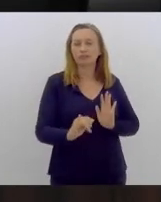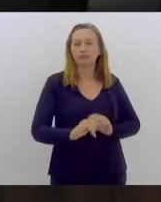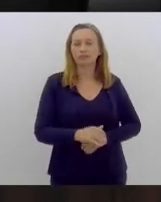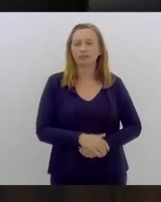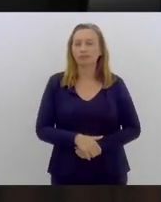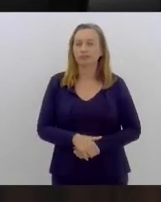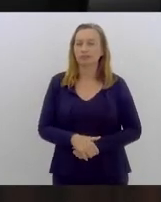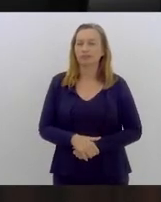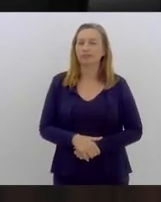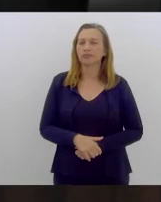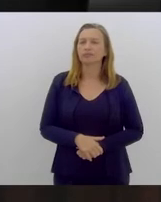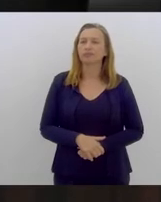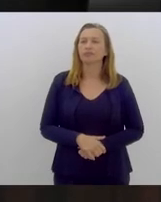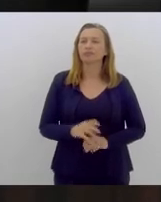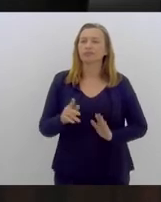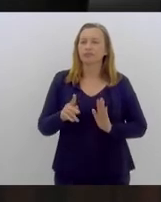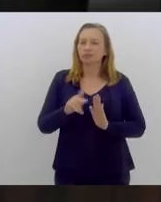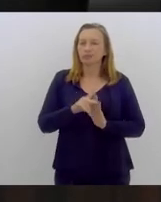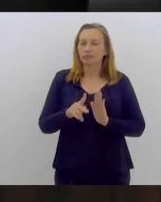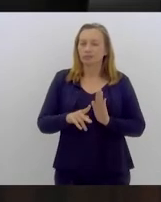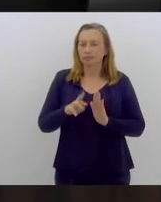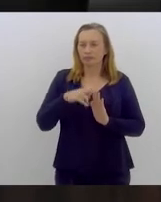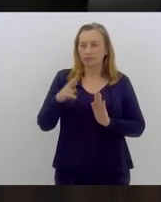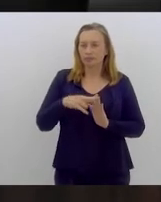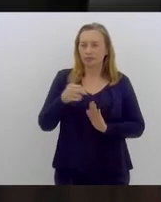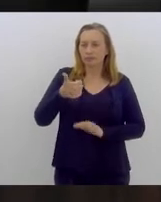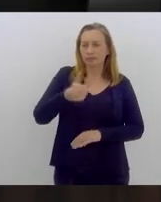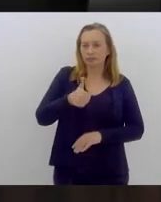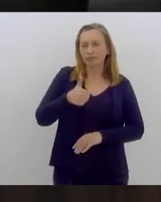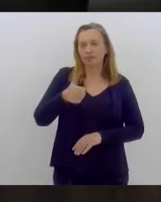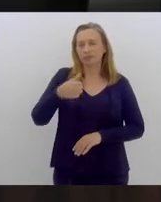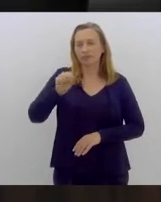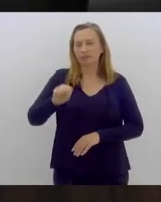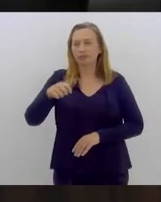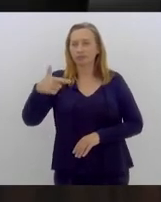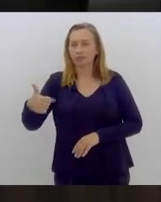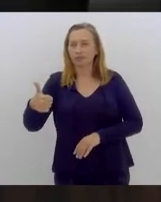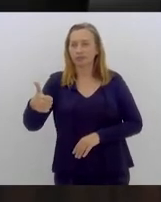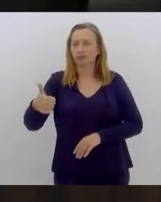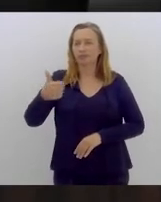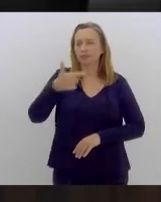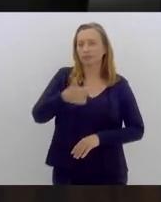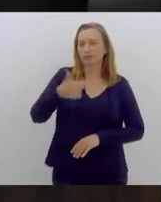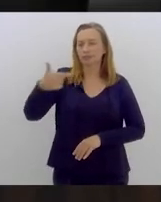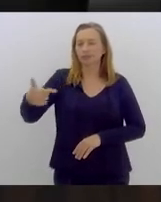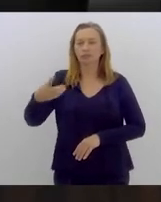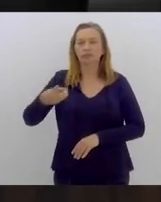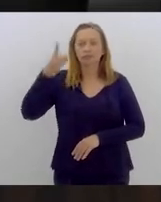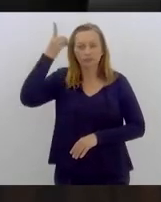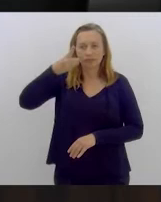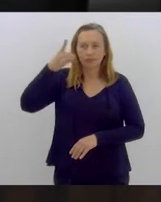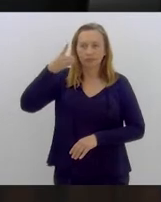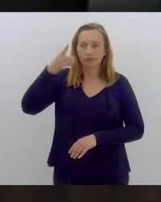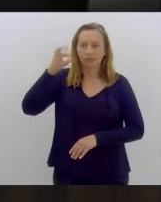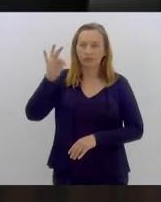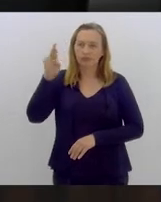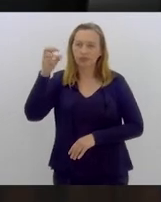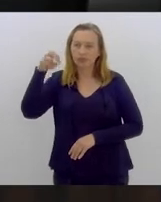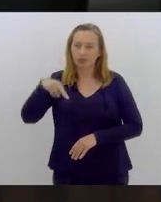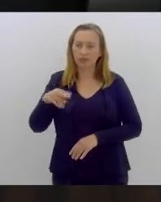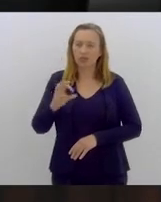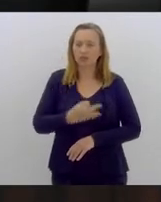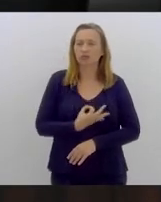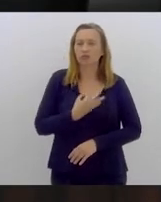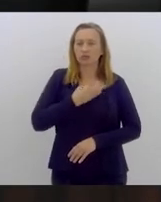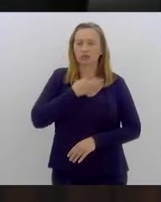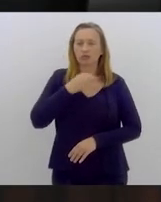promulgação. Projeto de resolução número 1181, de 22, de autoria do deputado Wellington José, que concede medalha